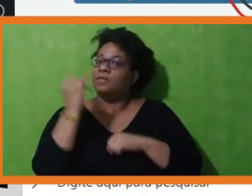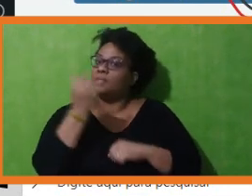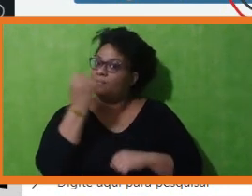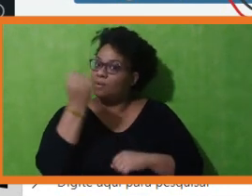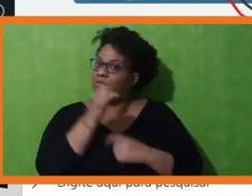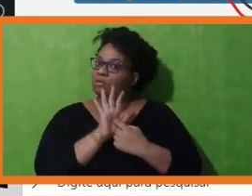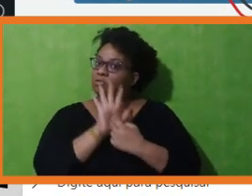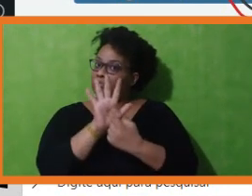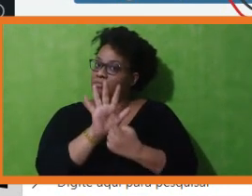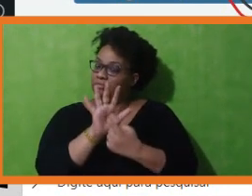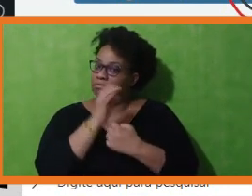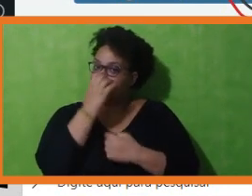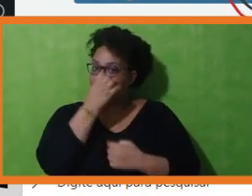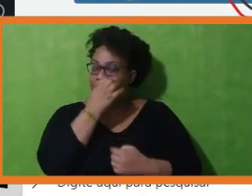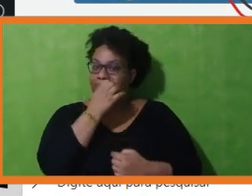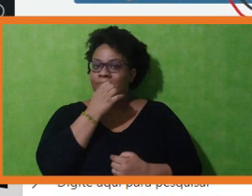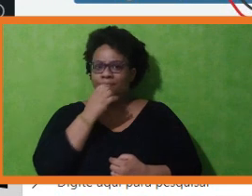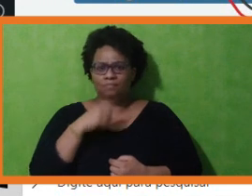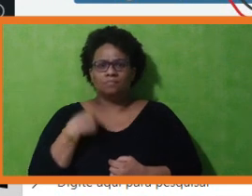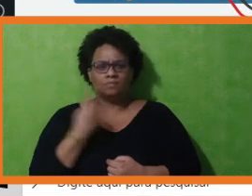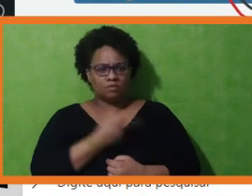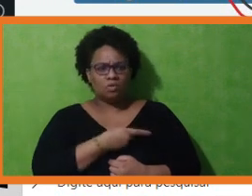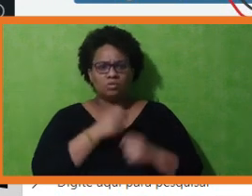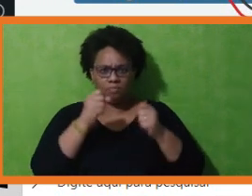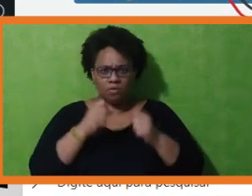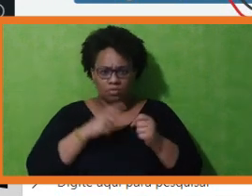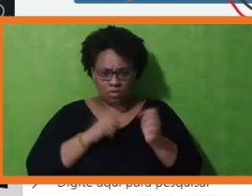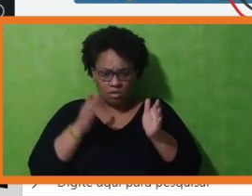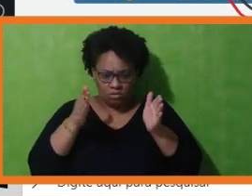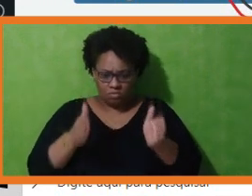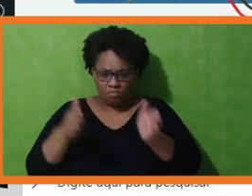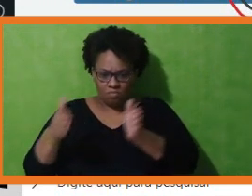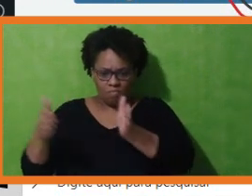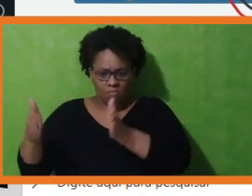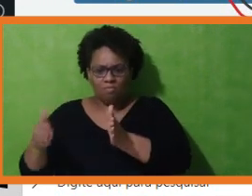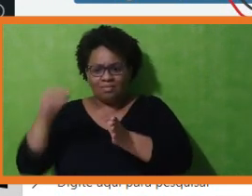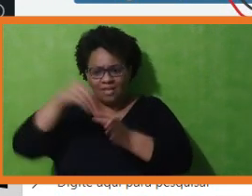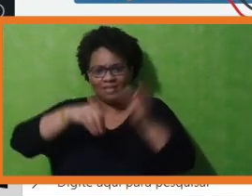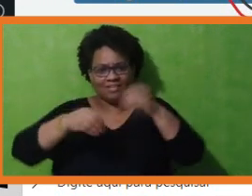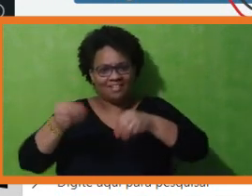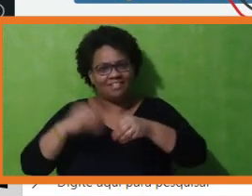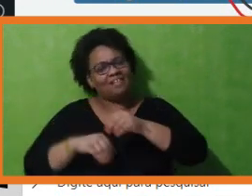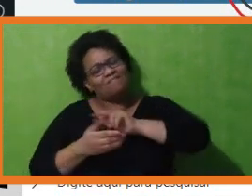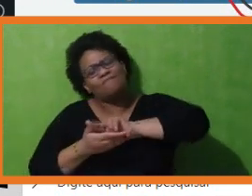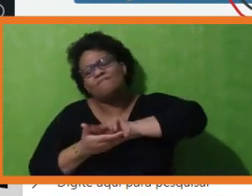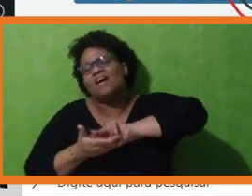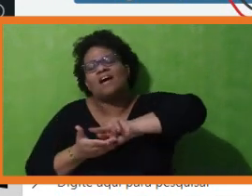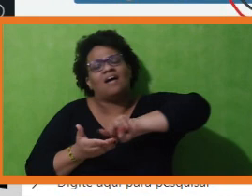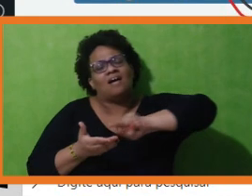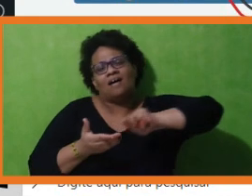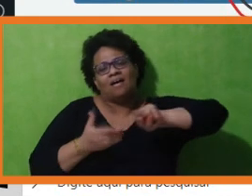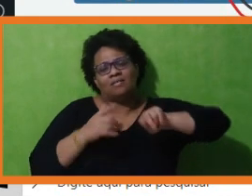Uma coisa importante aqui é mostrar o seguinte para vocês. Que nós podemos ter, dentro de um bloco, vários outros